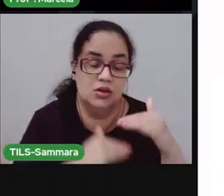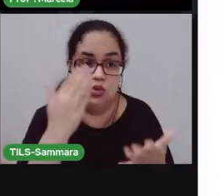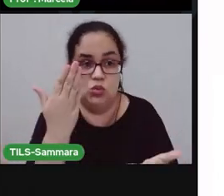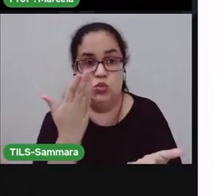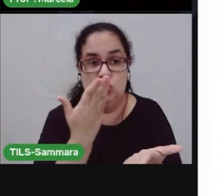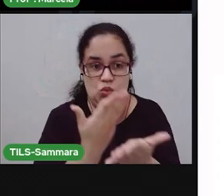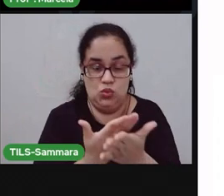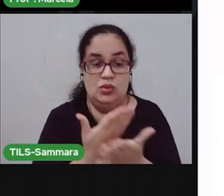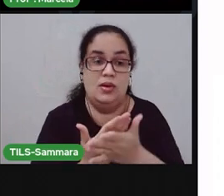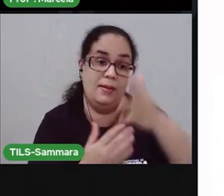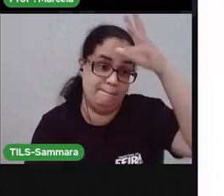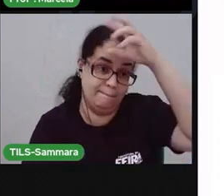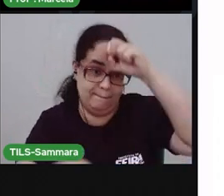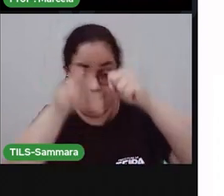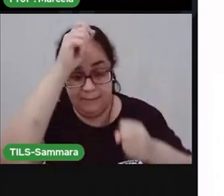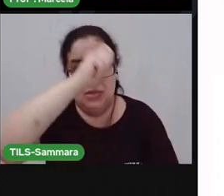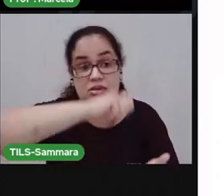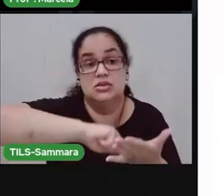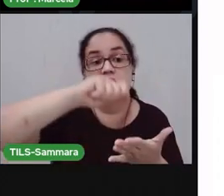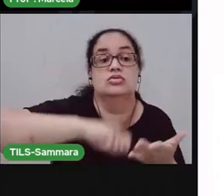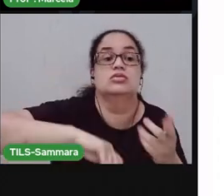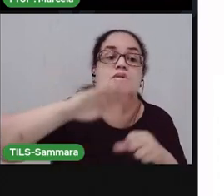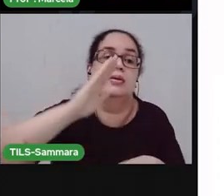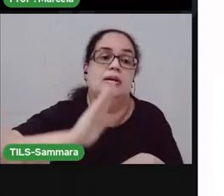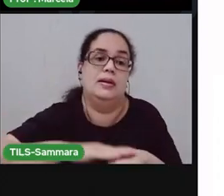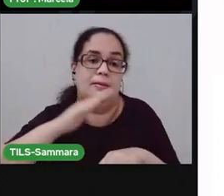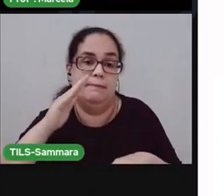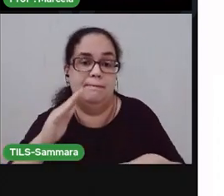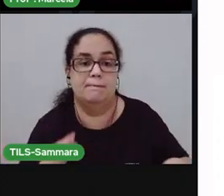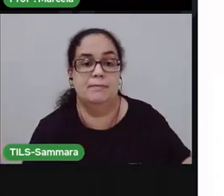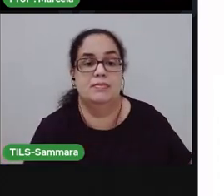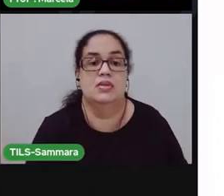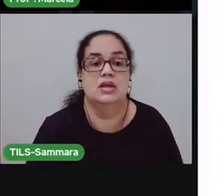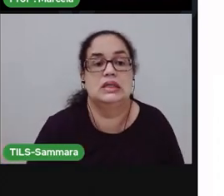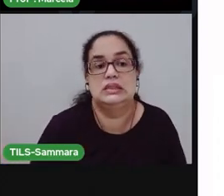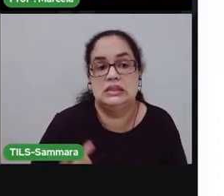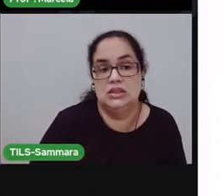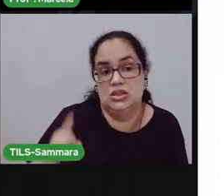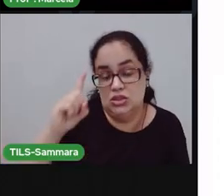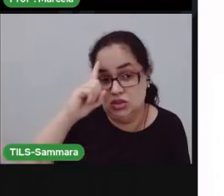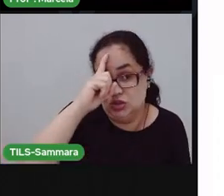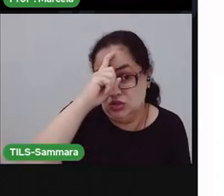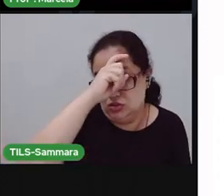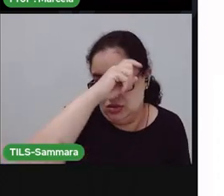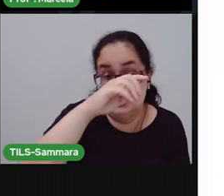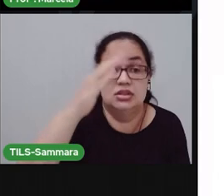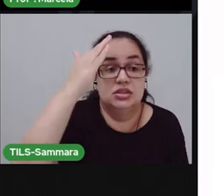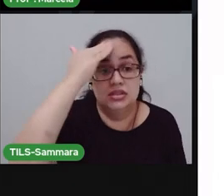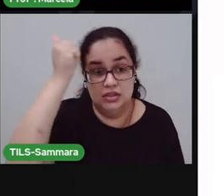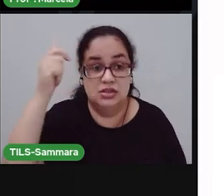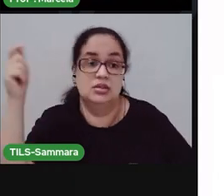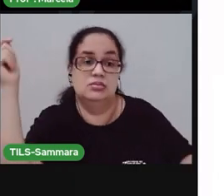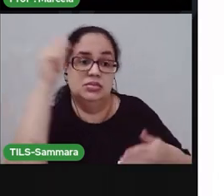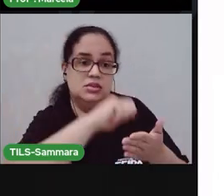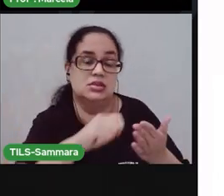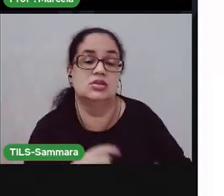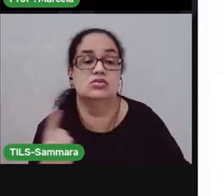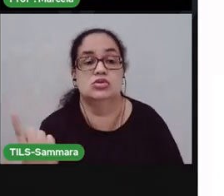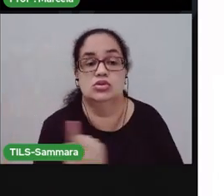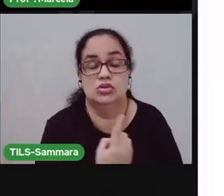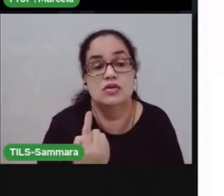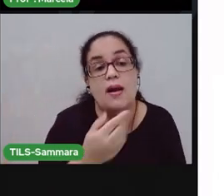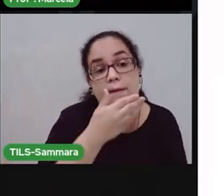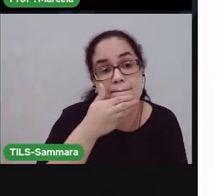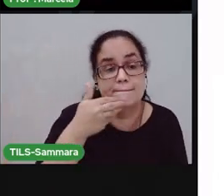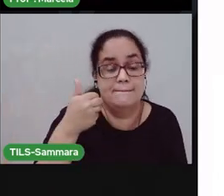você vai aprender a escrever mais. E se você não tem dificuldade nenhuma, já sabe escrever tudo sozinho, melhor ainda.